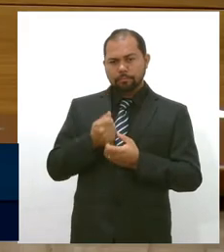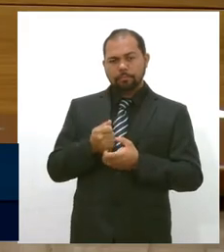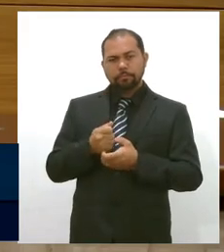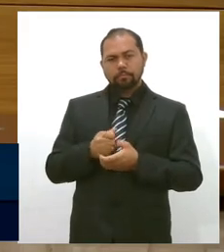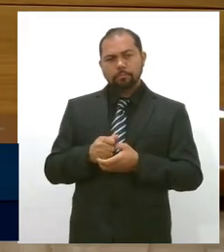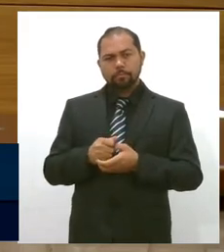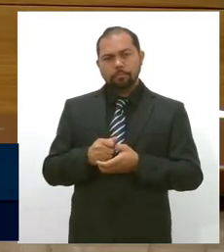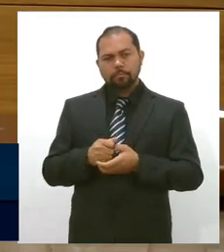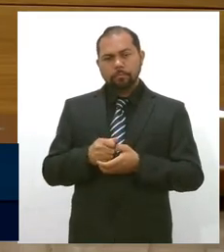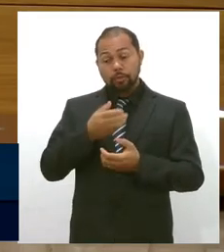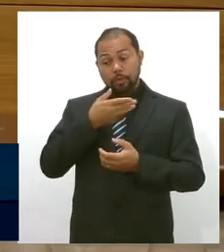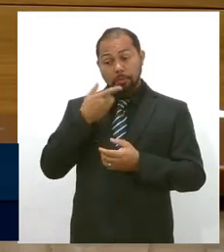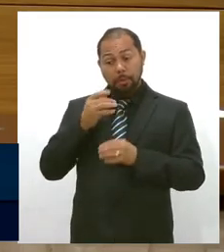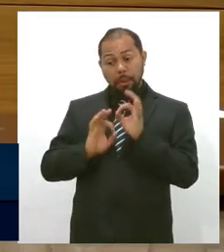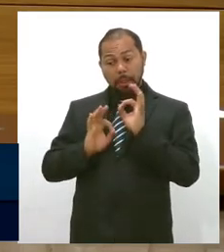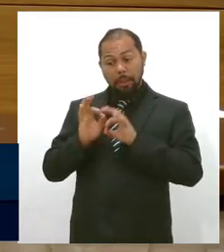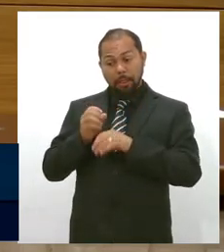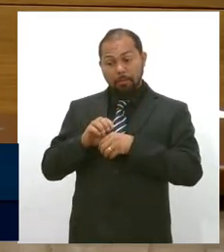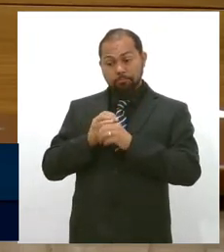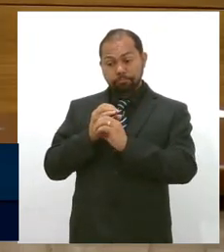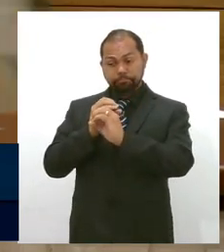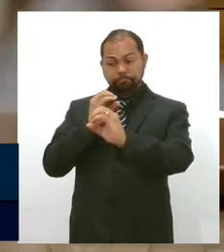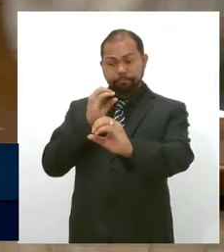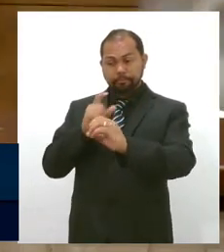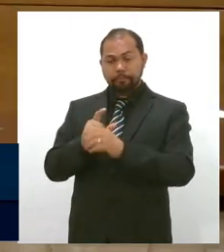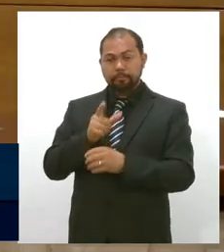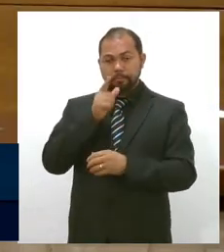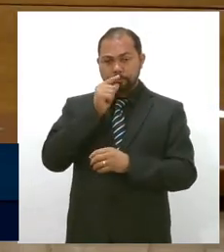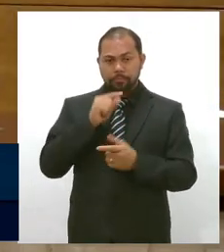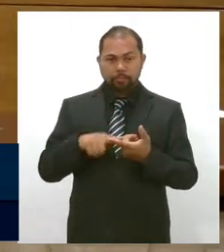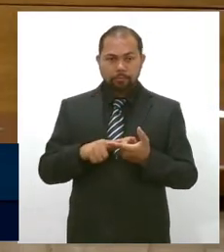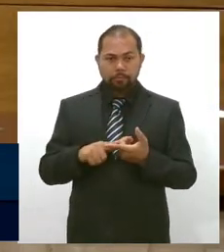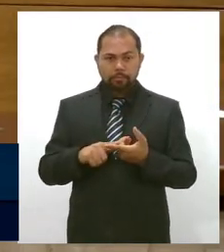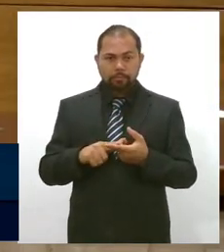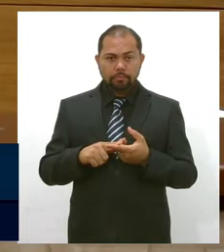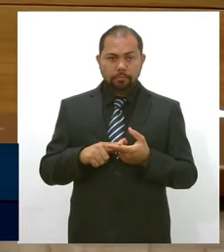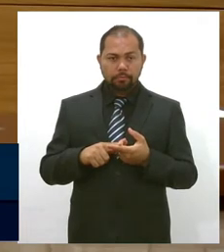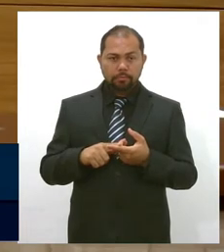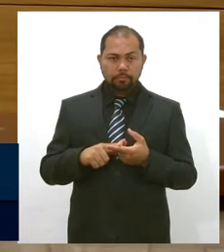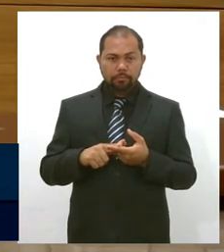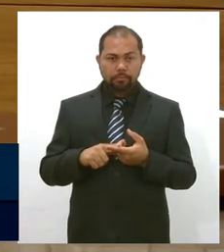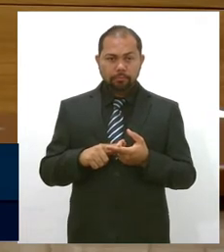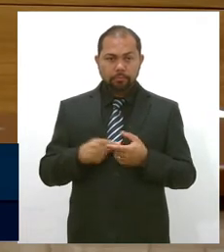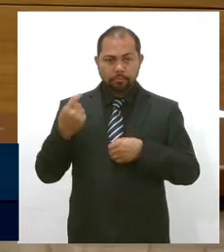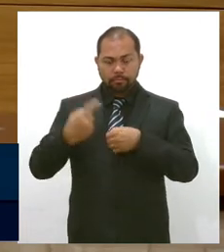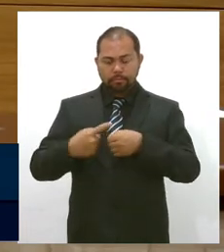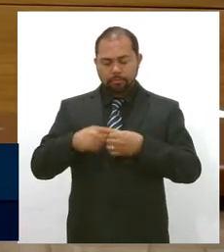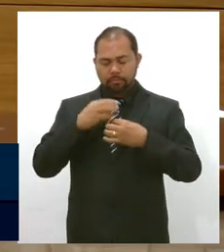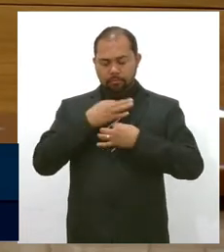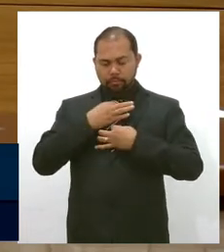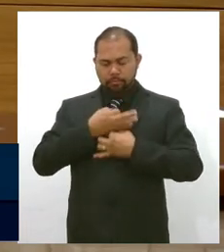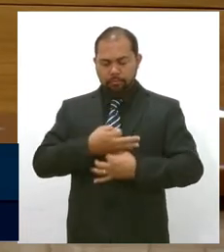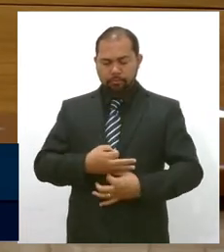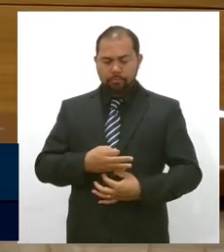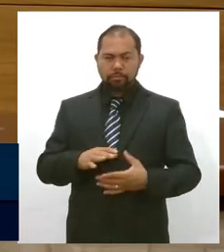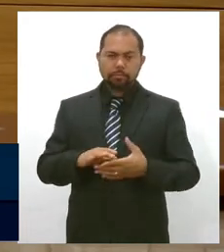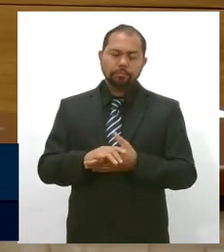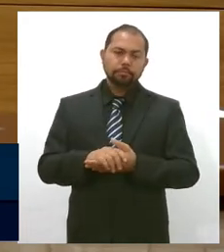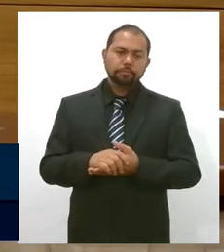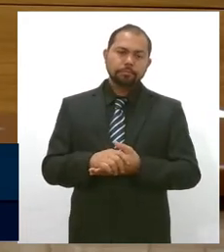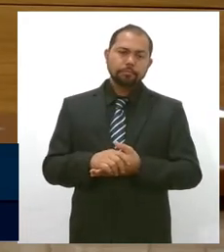saneamento básico junto a Telvino Barreto, situado no bairro, no município de Rosário do Catete. Indicação 742, da mesma